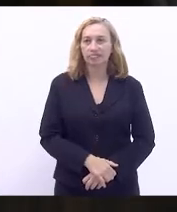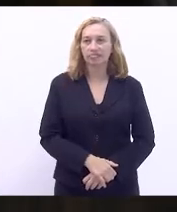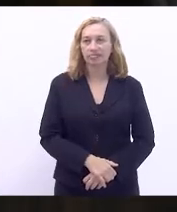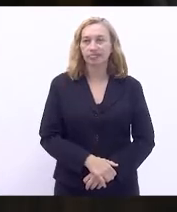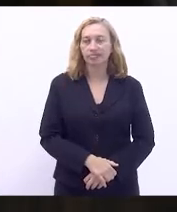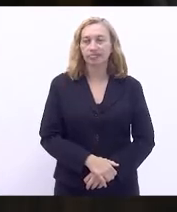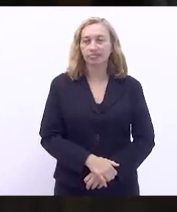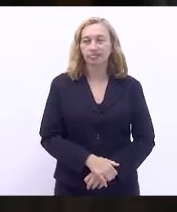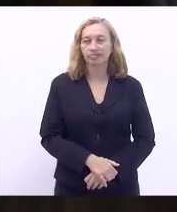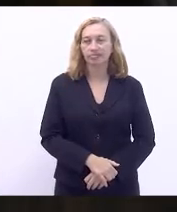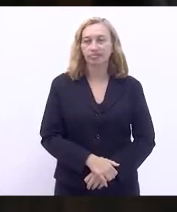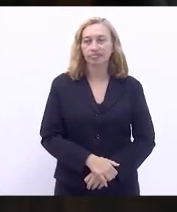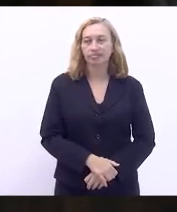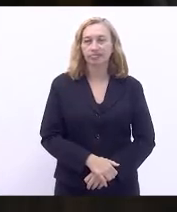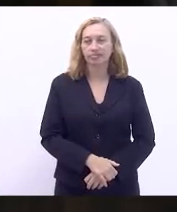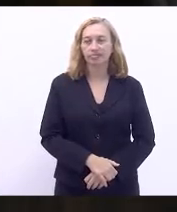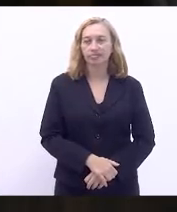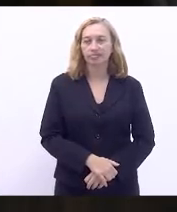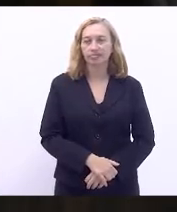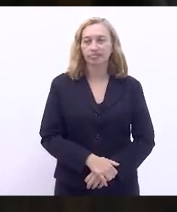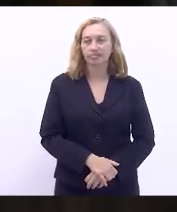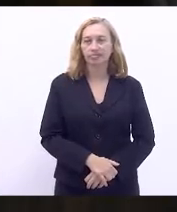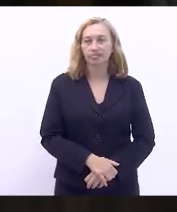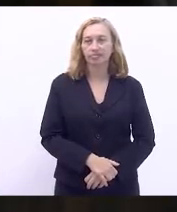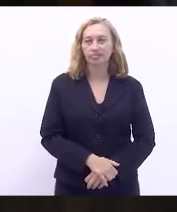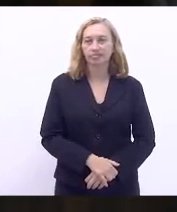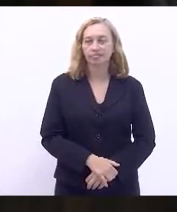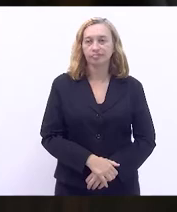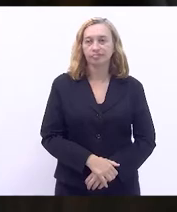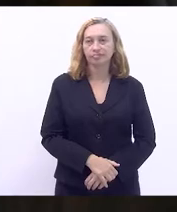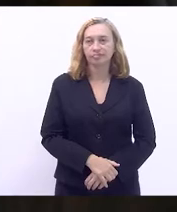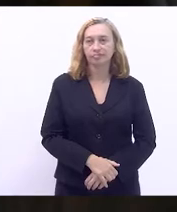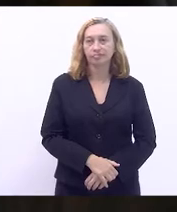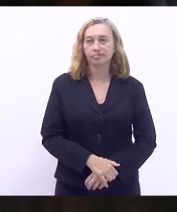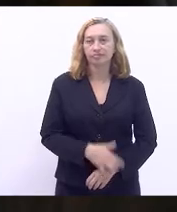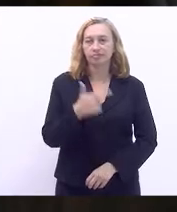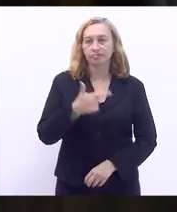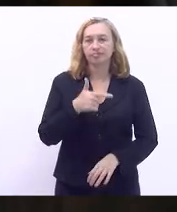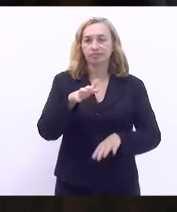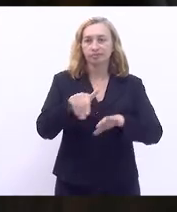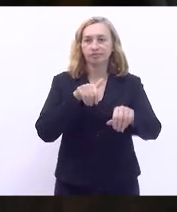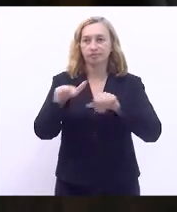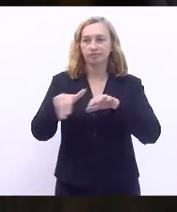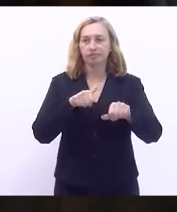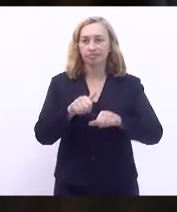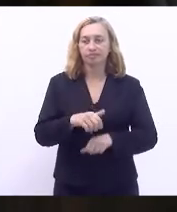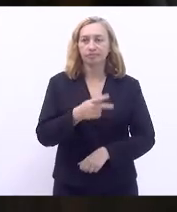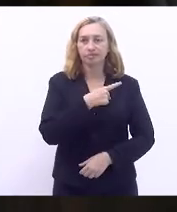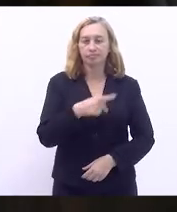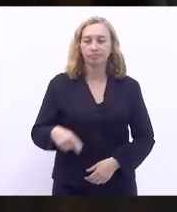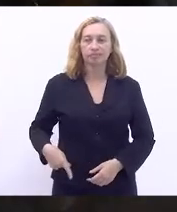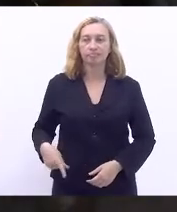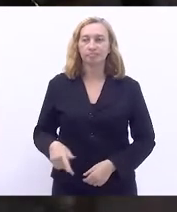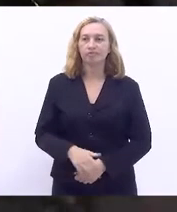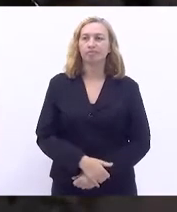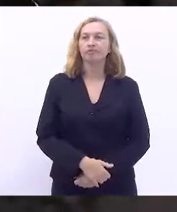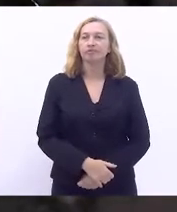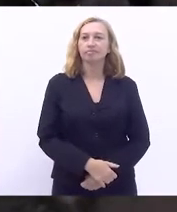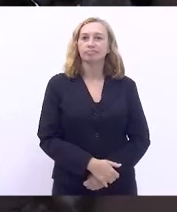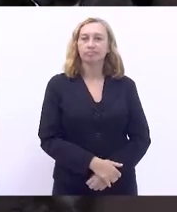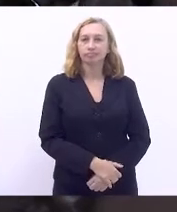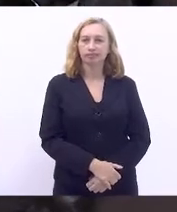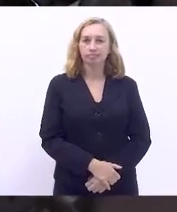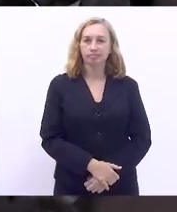Deputada Zeidan. Presidência irá proceder à segunda chamada.